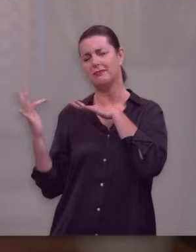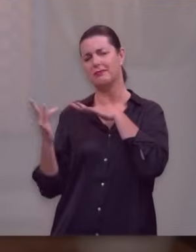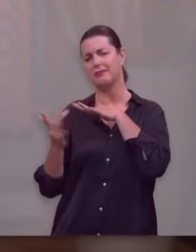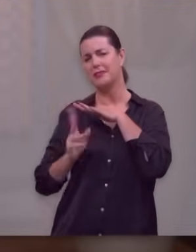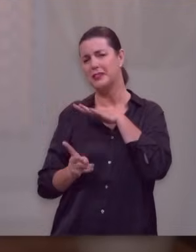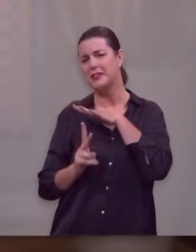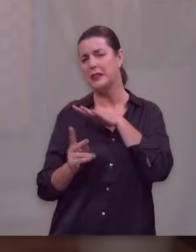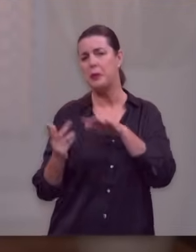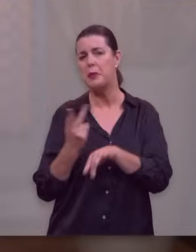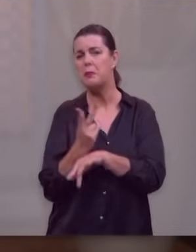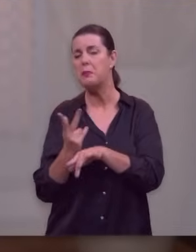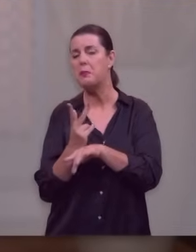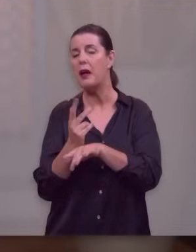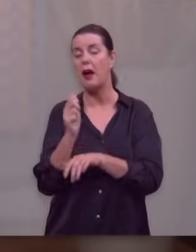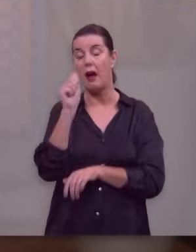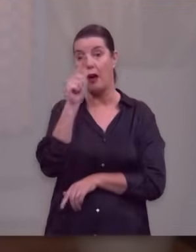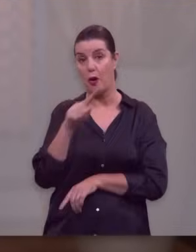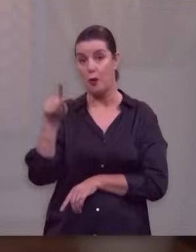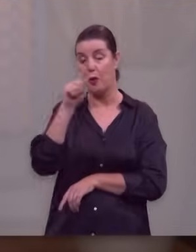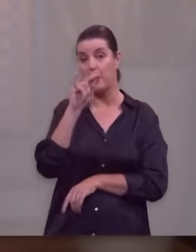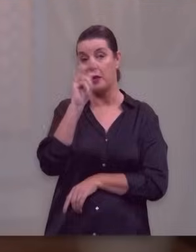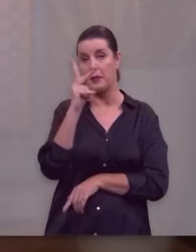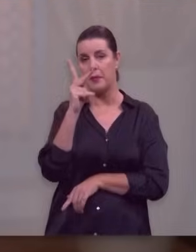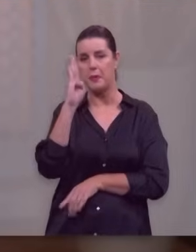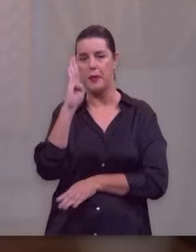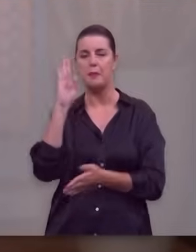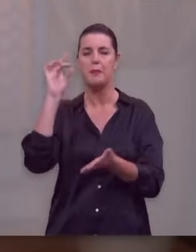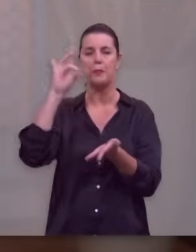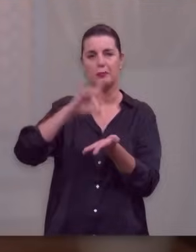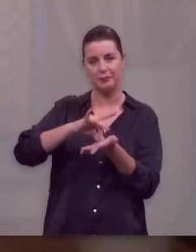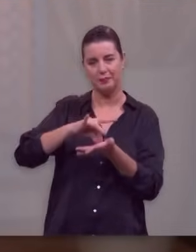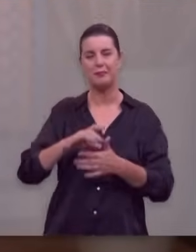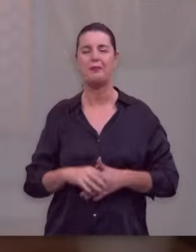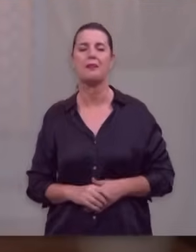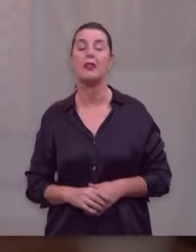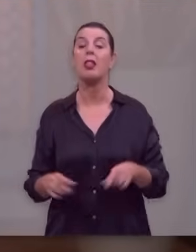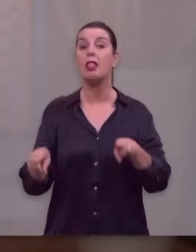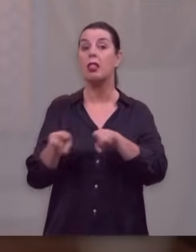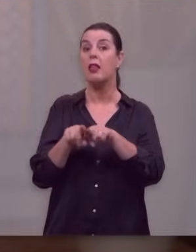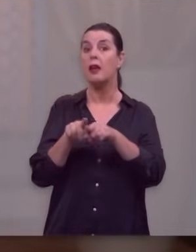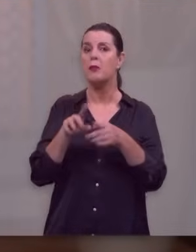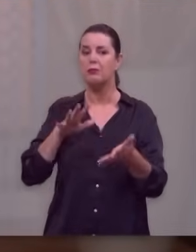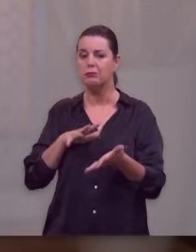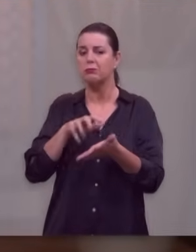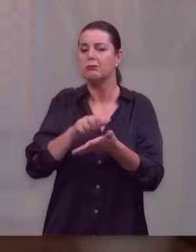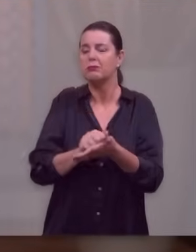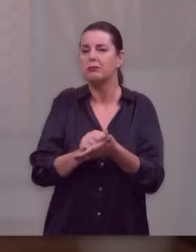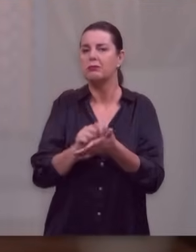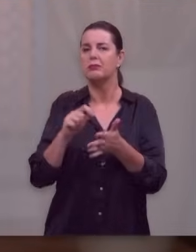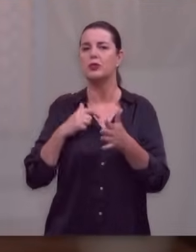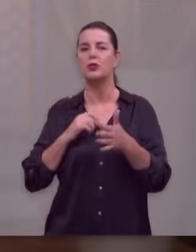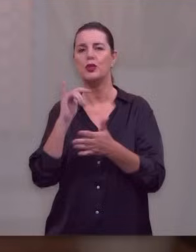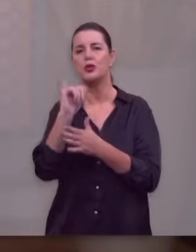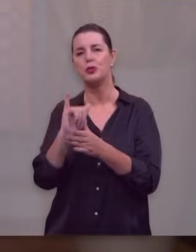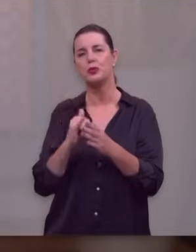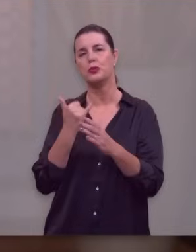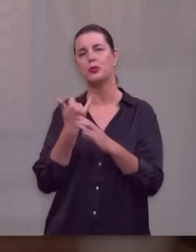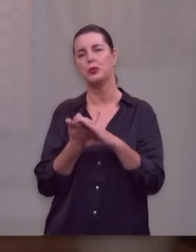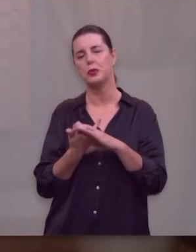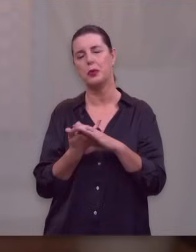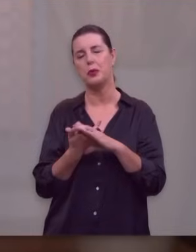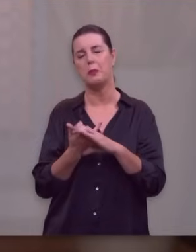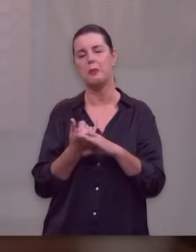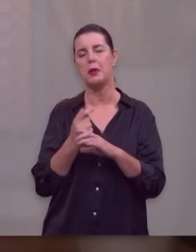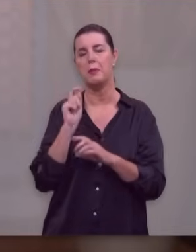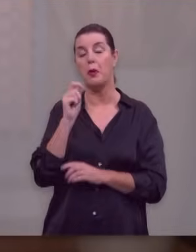sociais sempre buscando pelo @b oficial também se inscreva em nossos canais no YouTube o